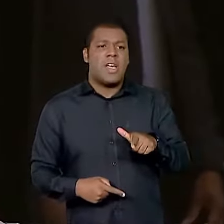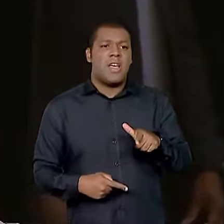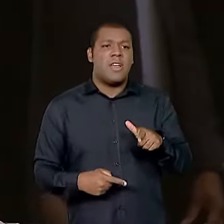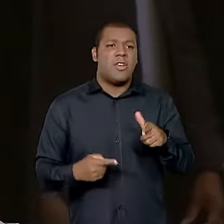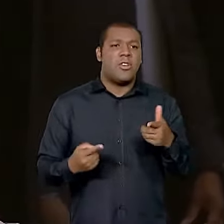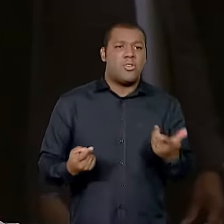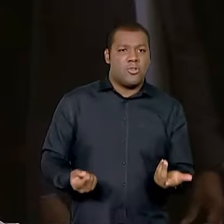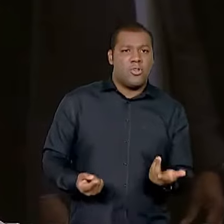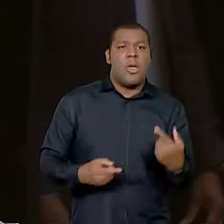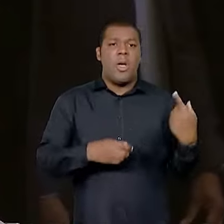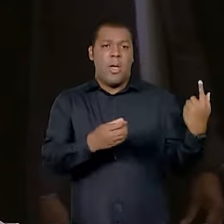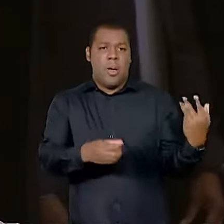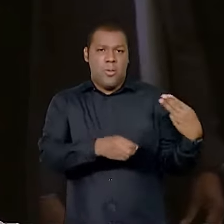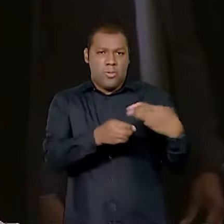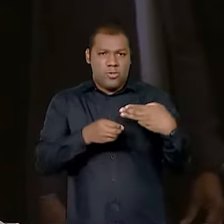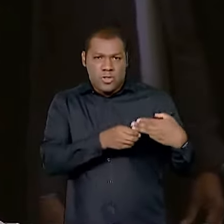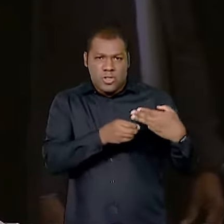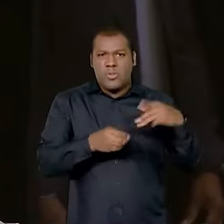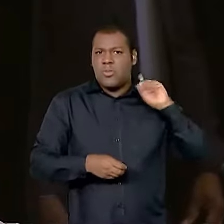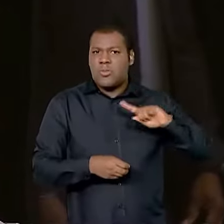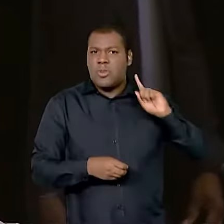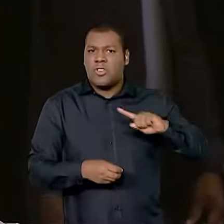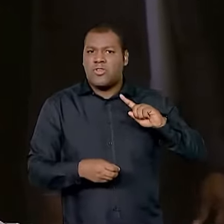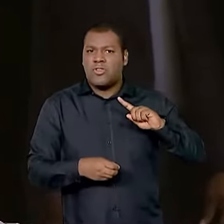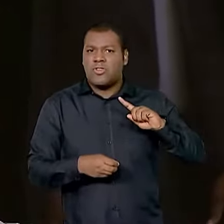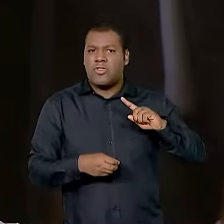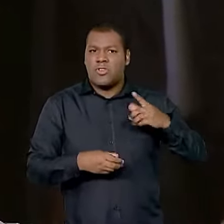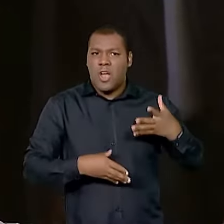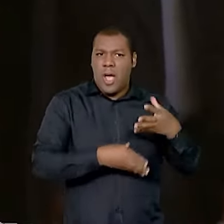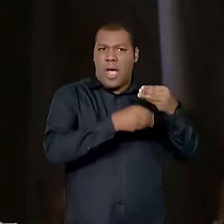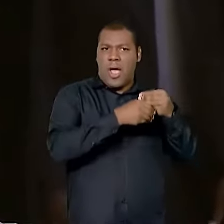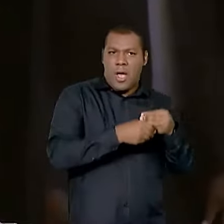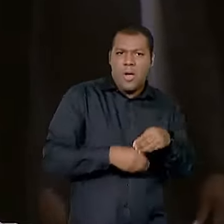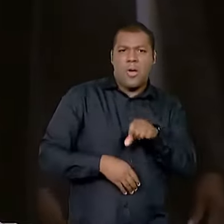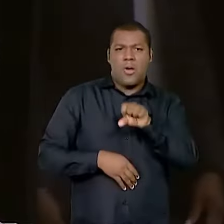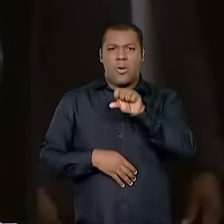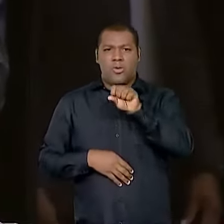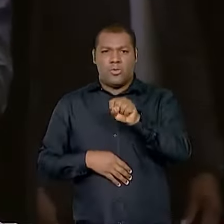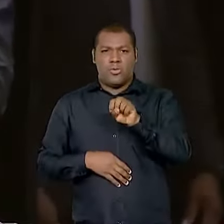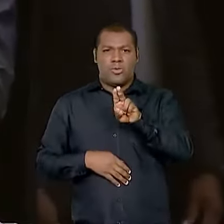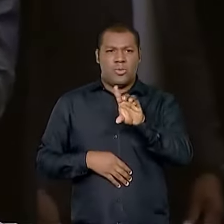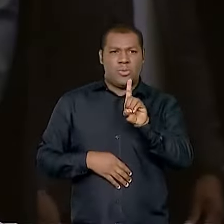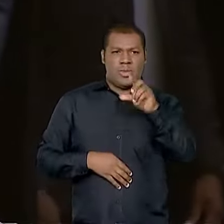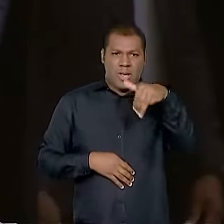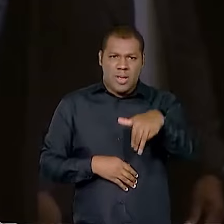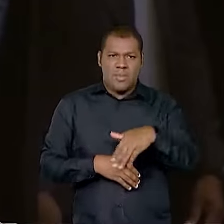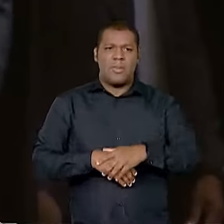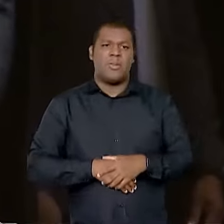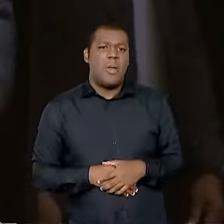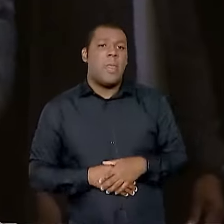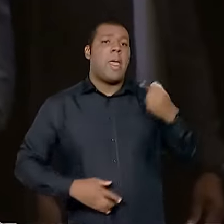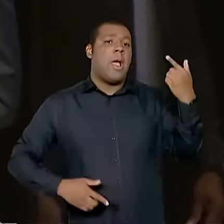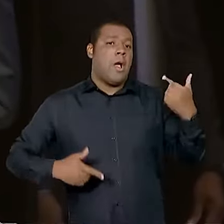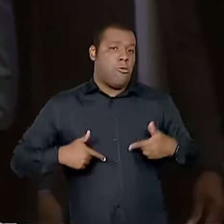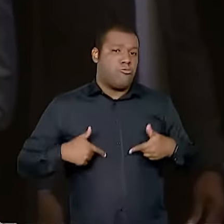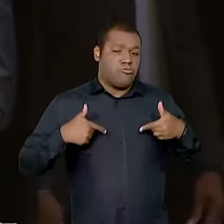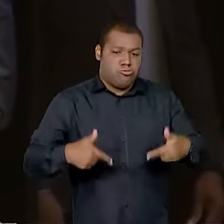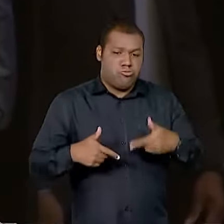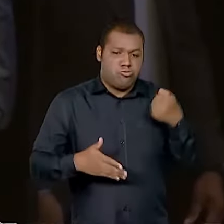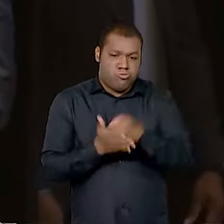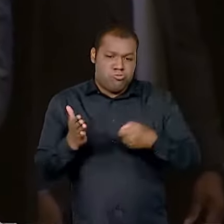81 municípios de Minas Gerais na área da SUDENE. Foi através da política que nós conseguimos, depois de uma luta de 23